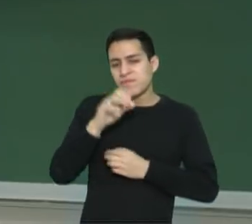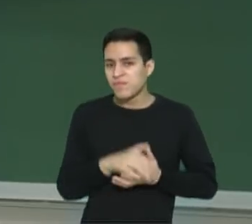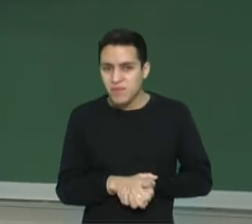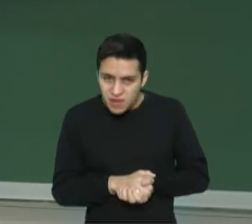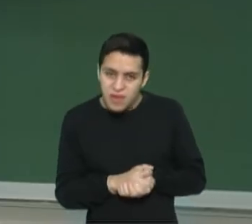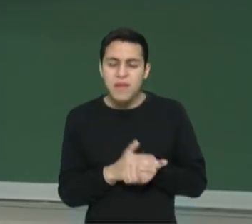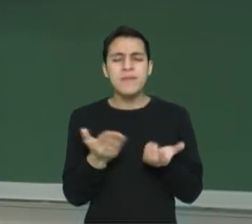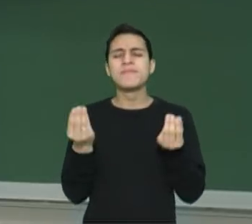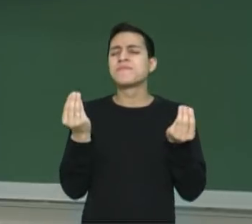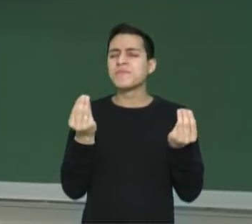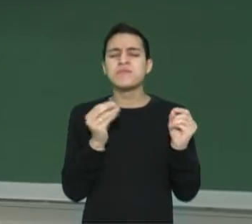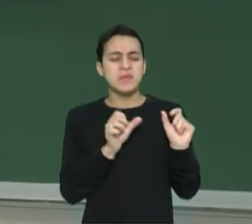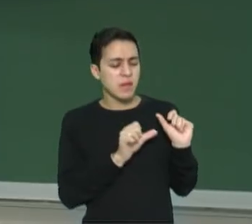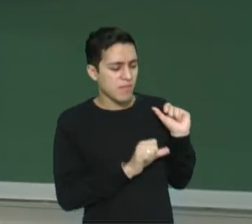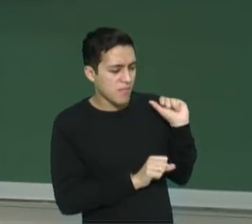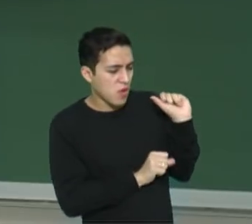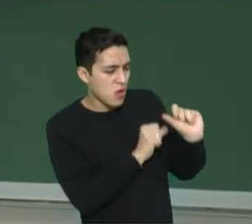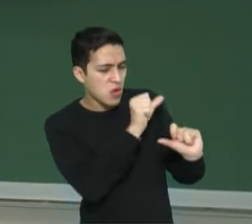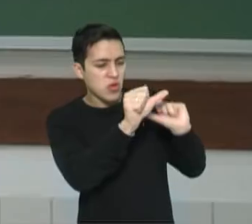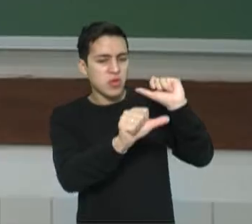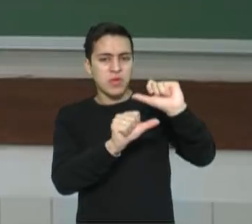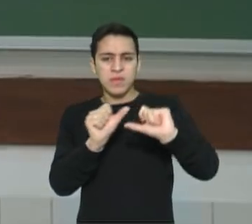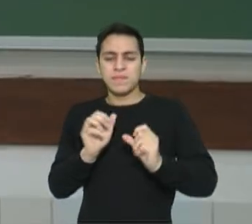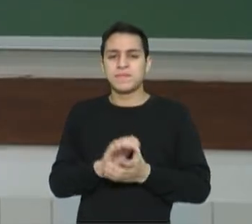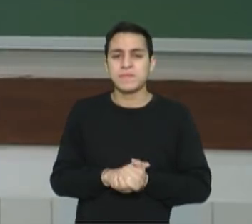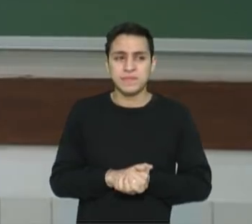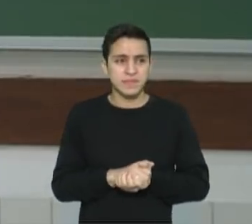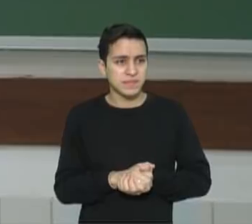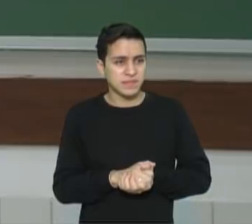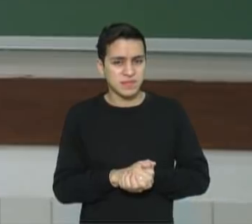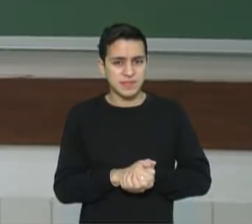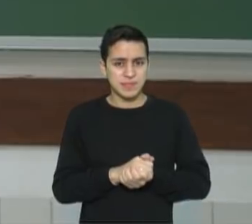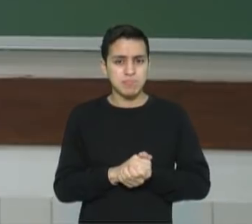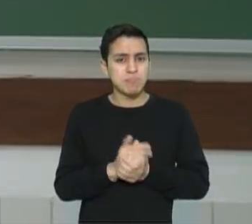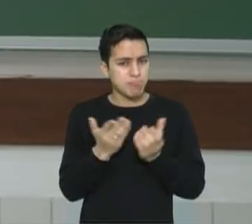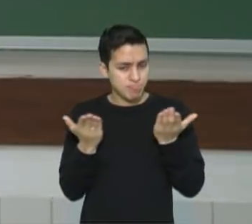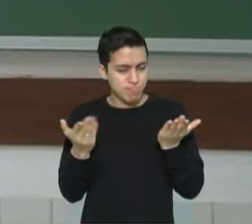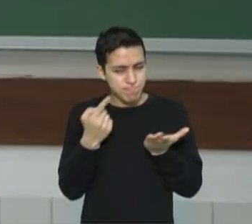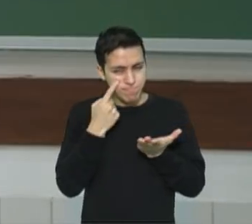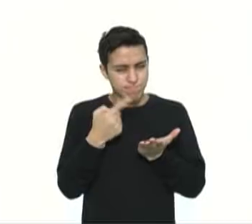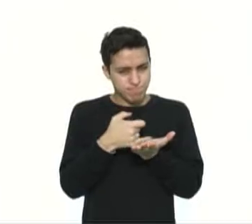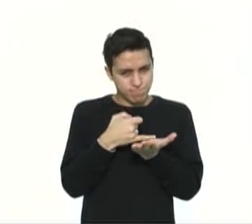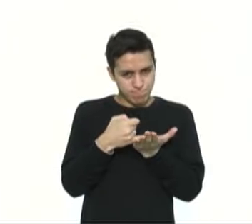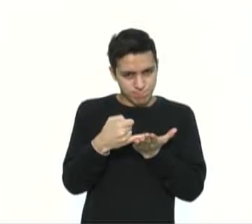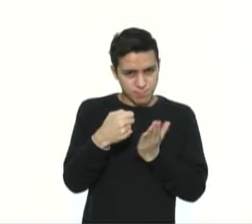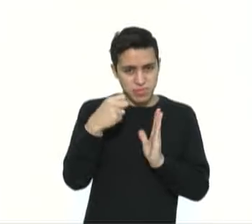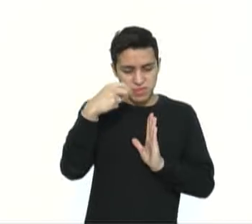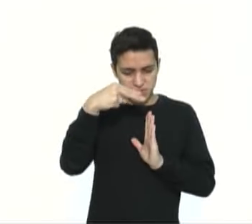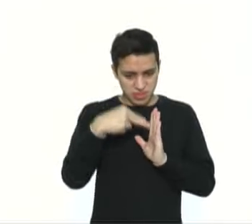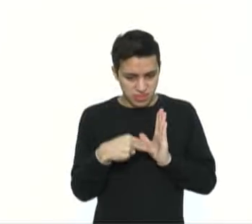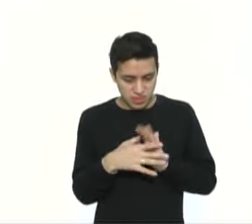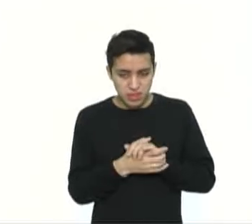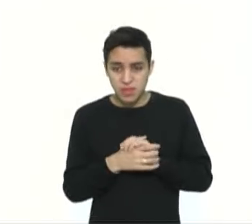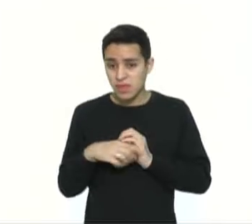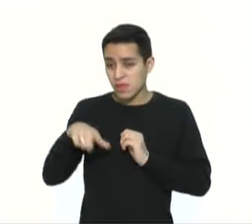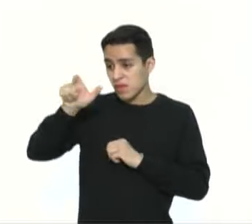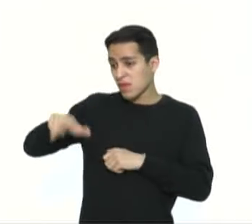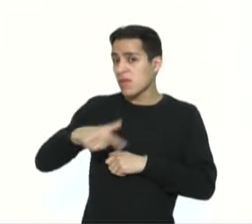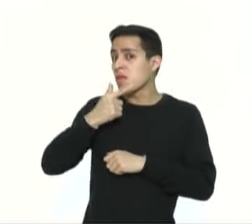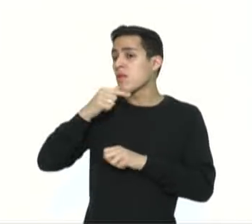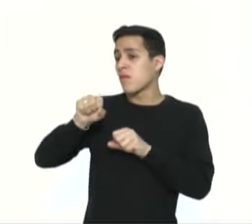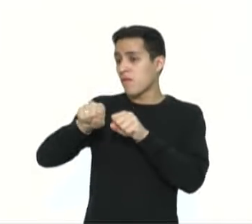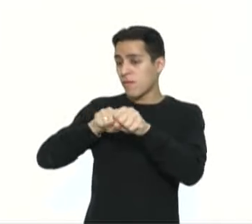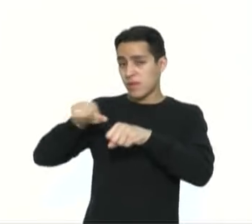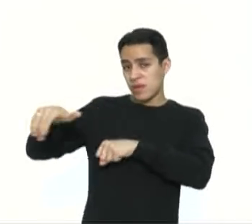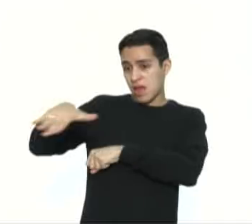né? Então, veja como mudou isso aí. Vamos lá? Vamos ler aí a introdução. Formado no campo da